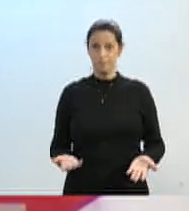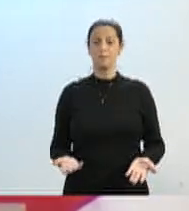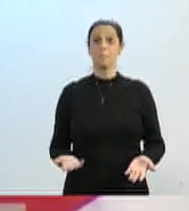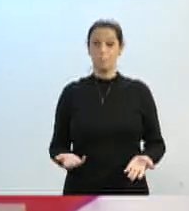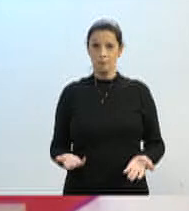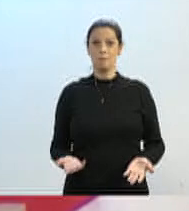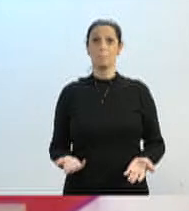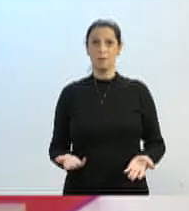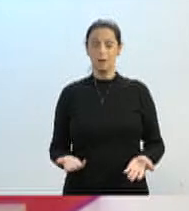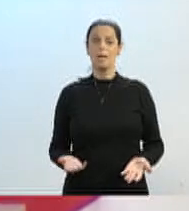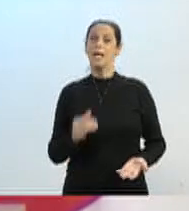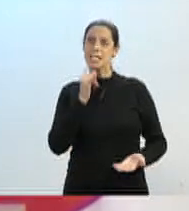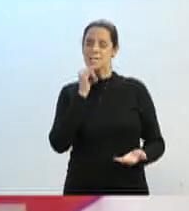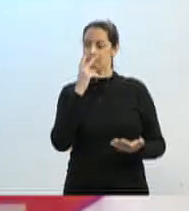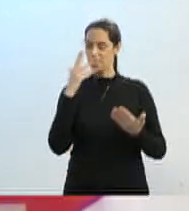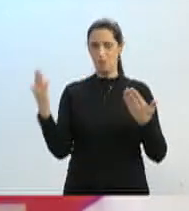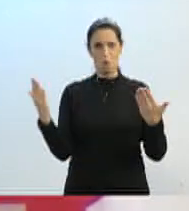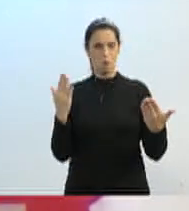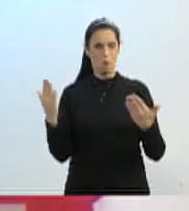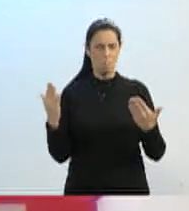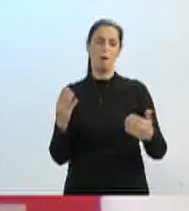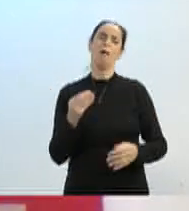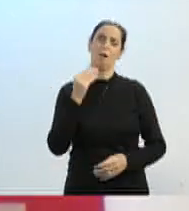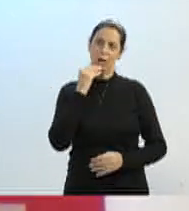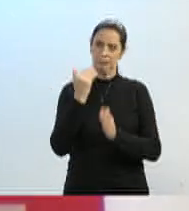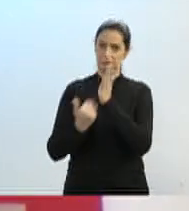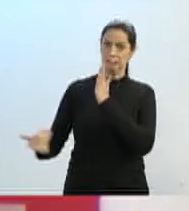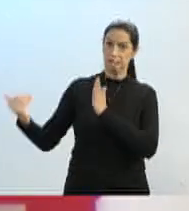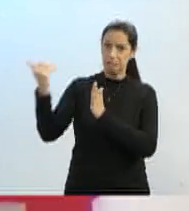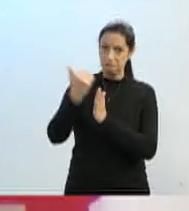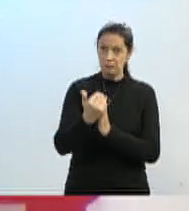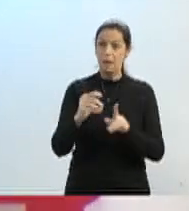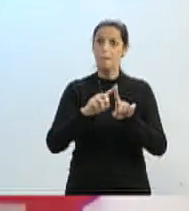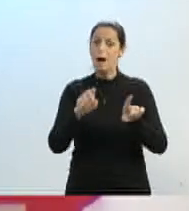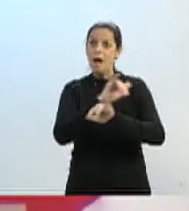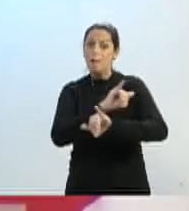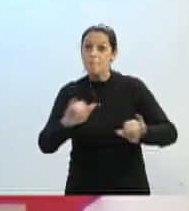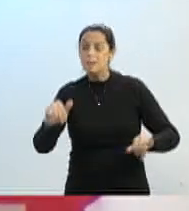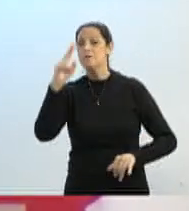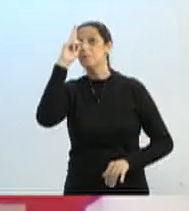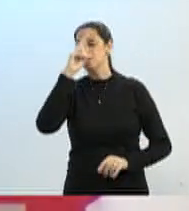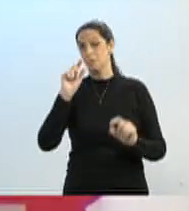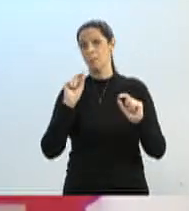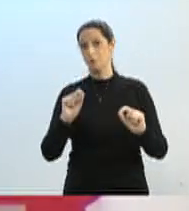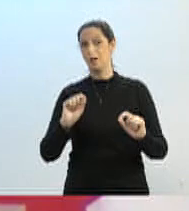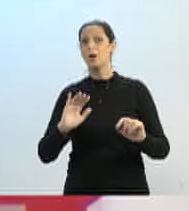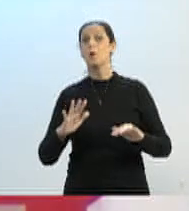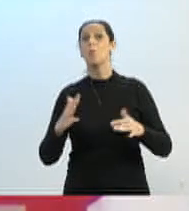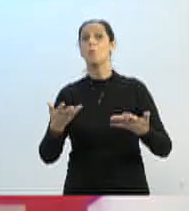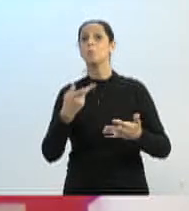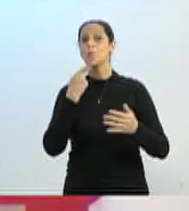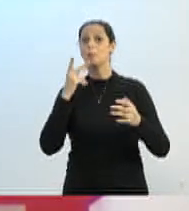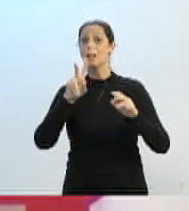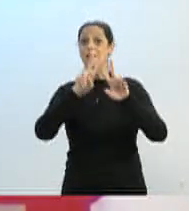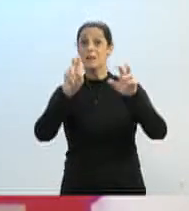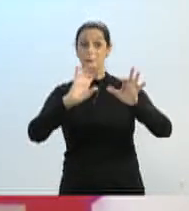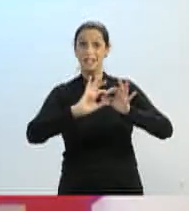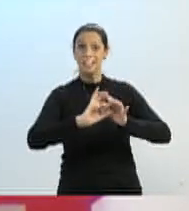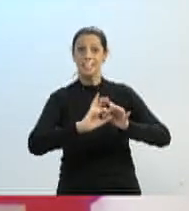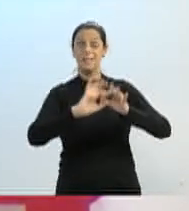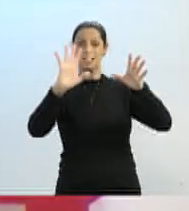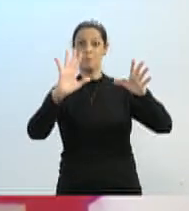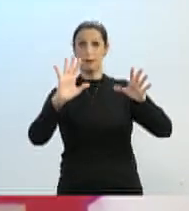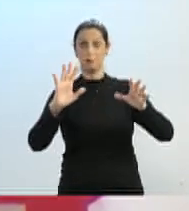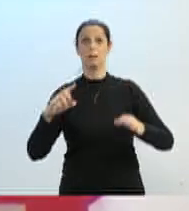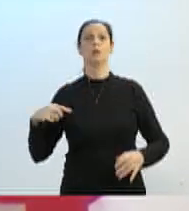minha comparação é bem exagerada, eu quero lembrar-lhes que quando o assunto é liberdade, nós somos ou